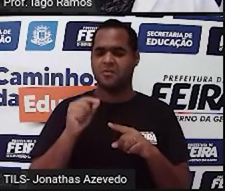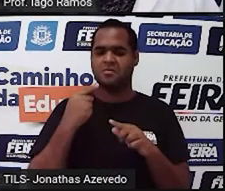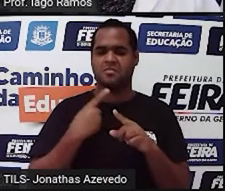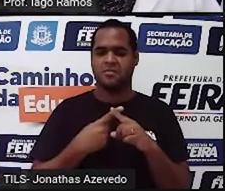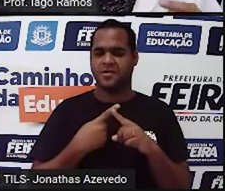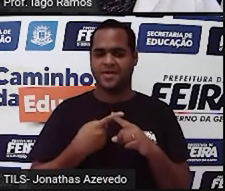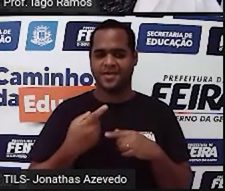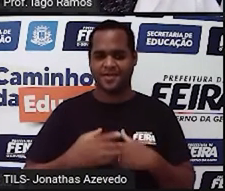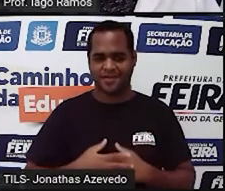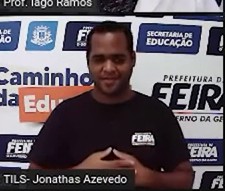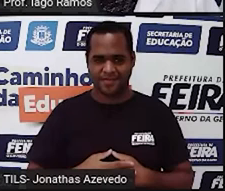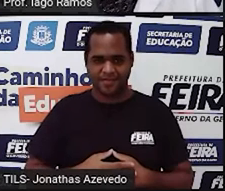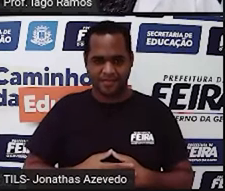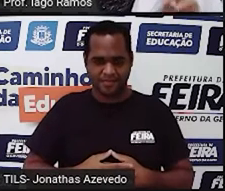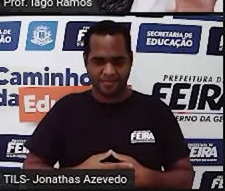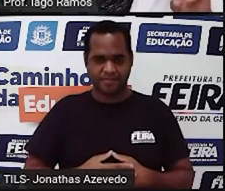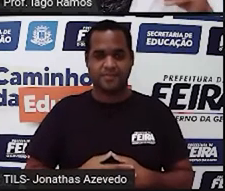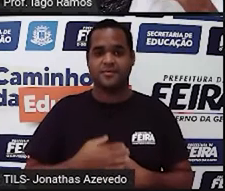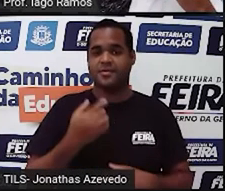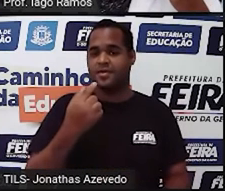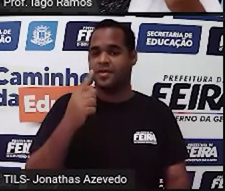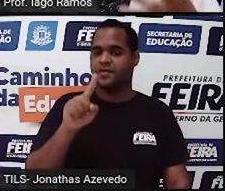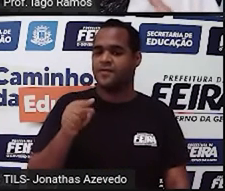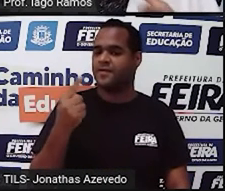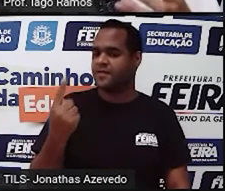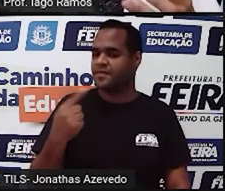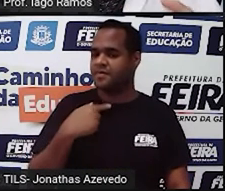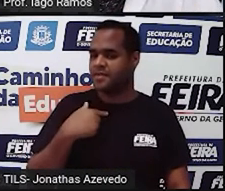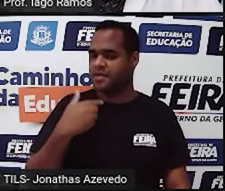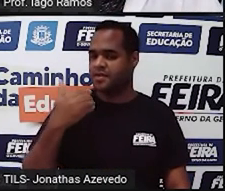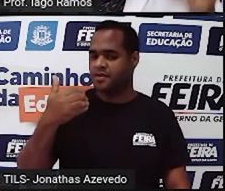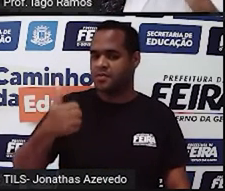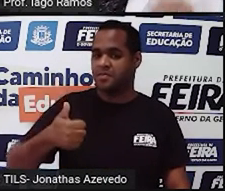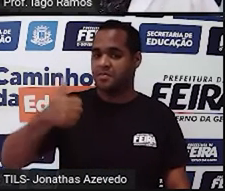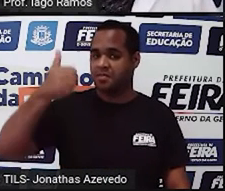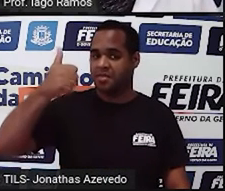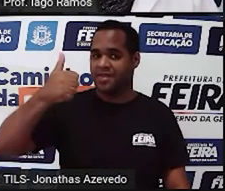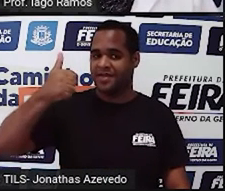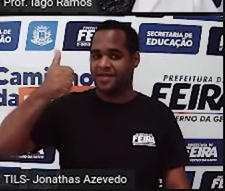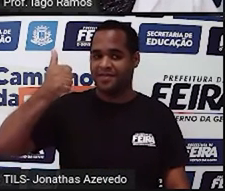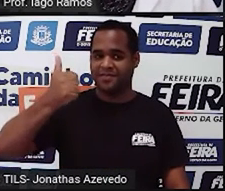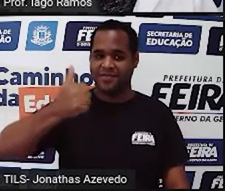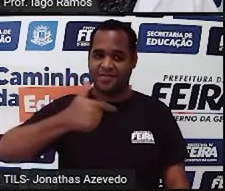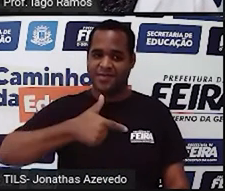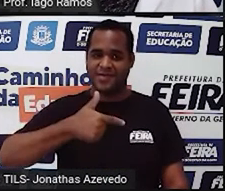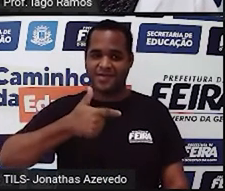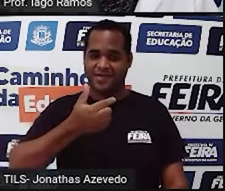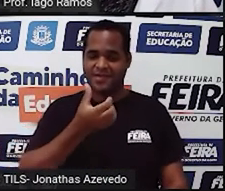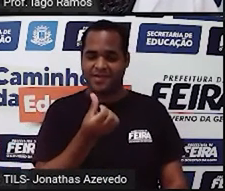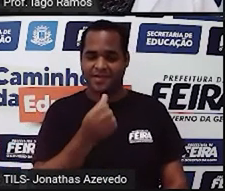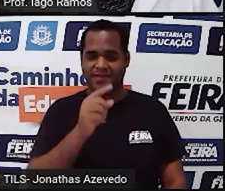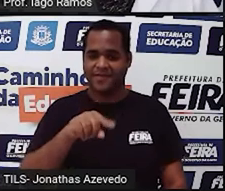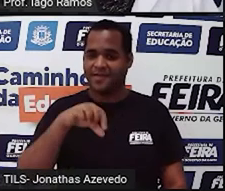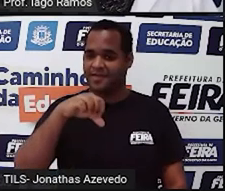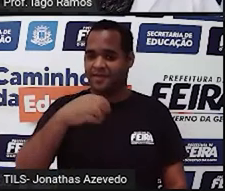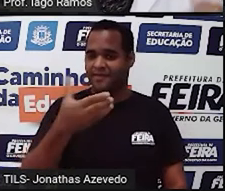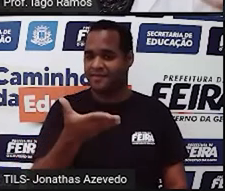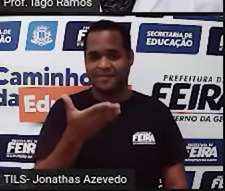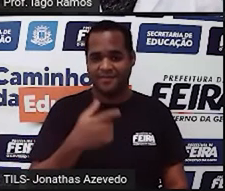porque a nota 7,1 é maior que a nota 6,9